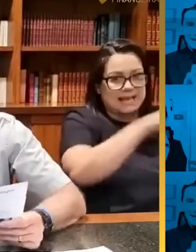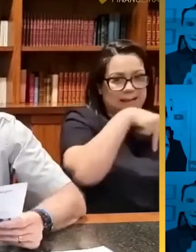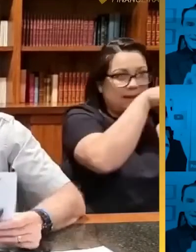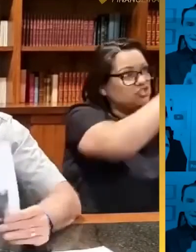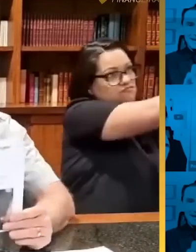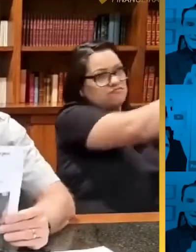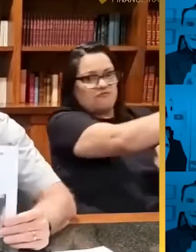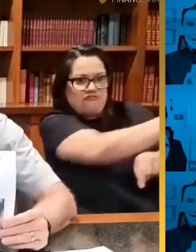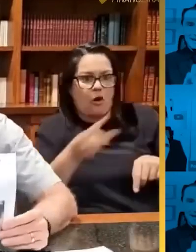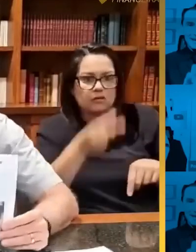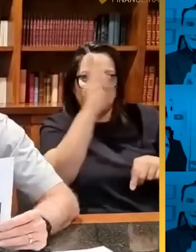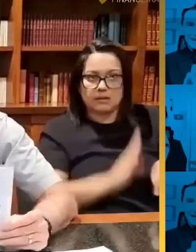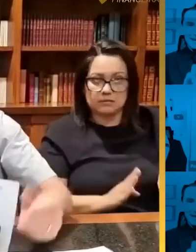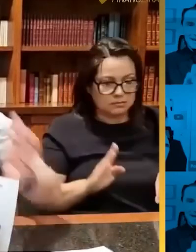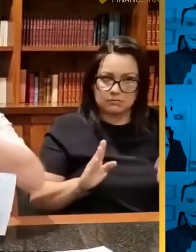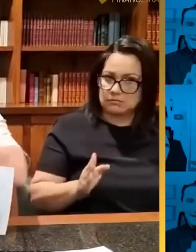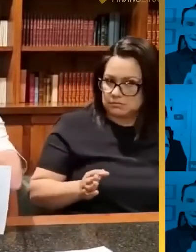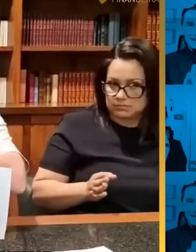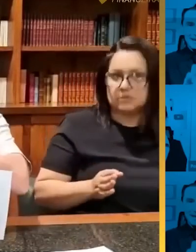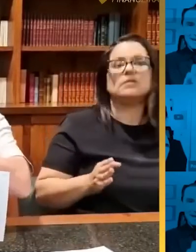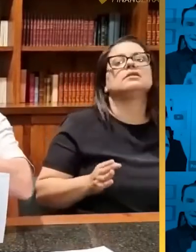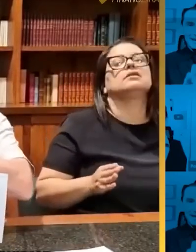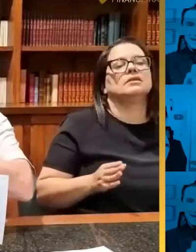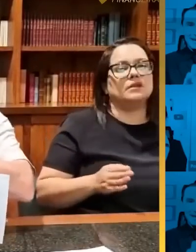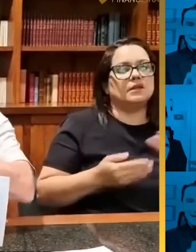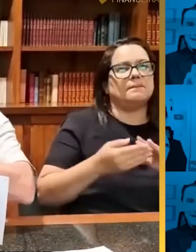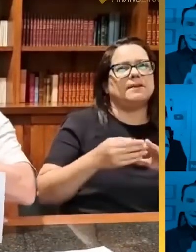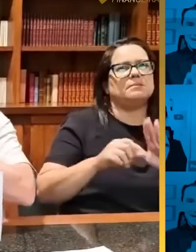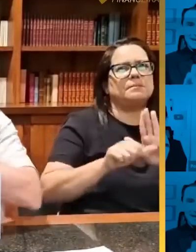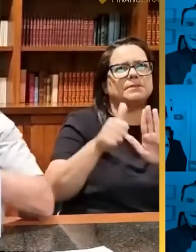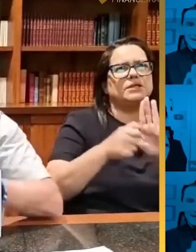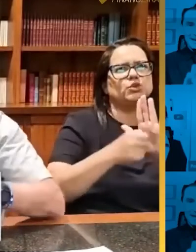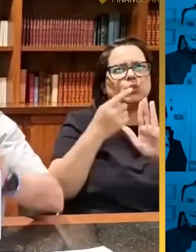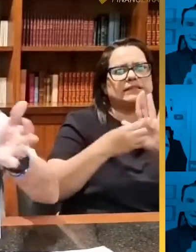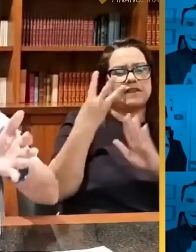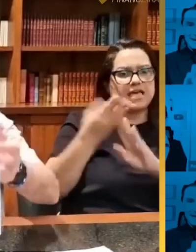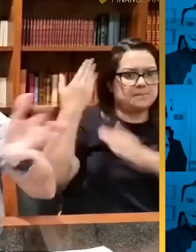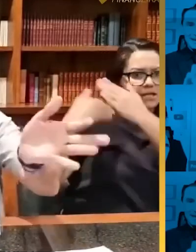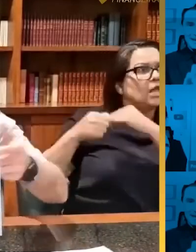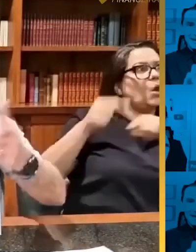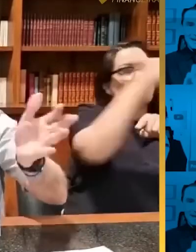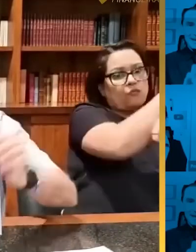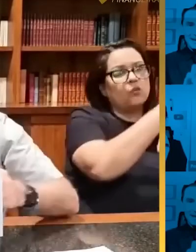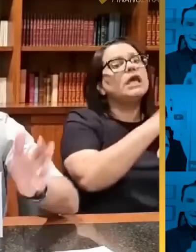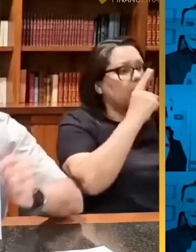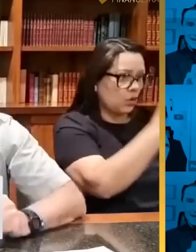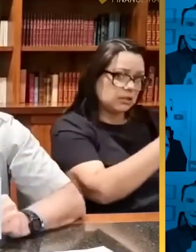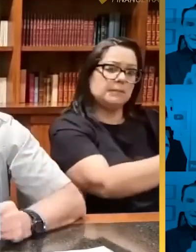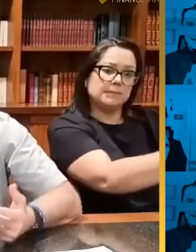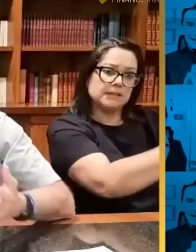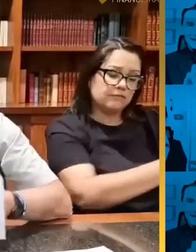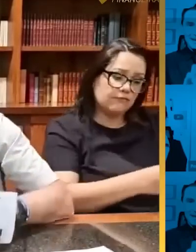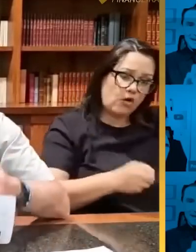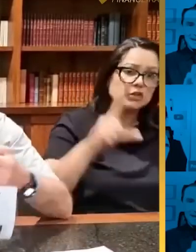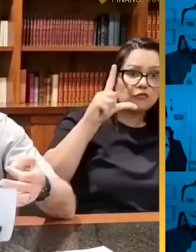de extradição, ok? Então, o Aldo Santos, na penúltima vítima nos Estados Unidos, não sei se o Aldo estava condenado já, encontrei com o Aldo, apertei a mão dele, tudo bem, a gente tirou uma foto